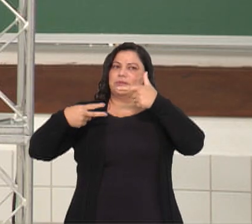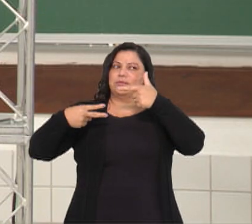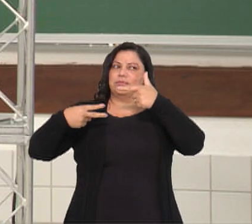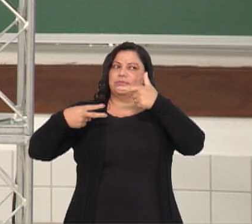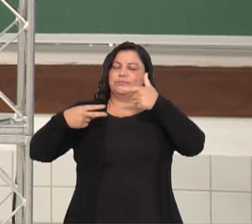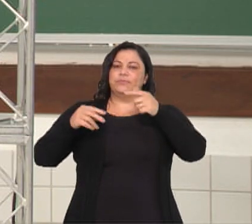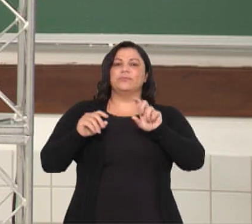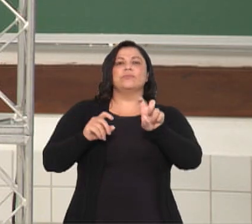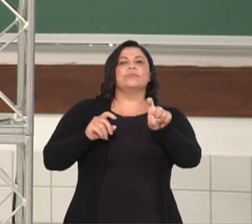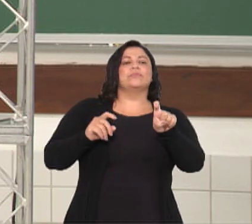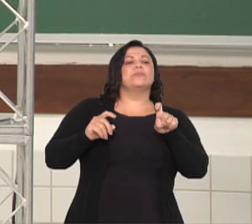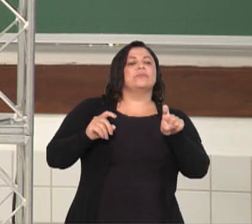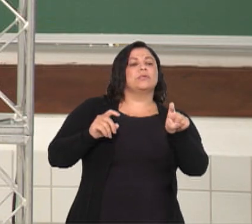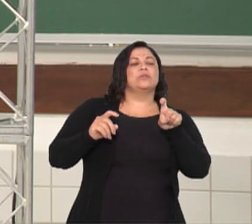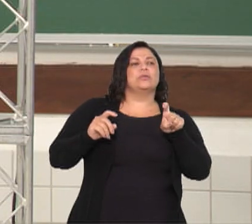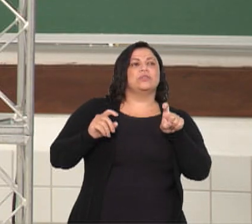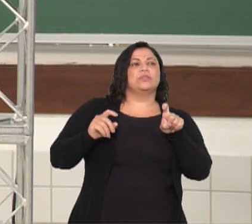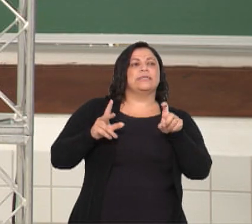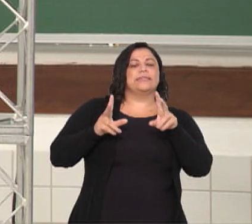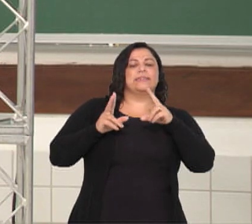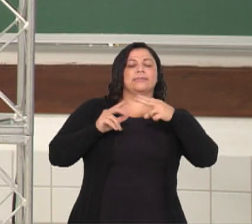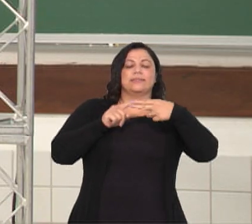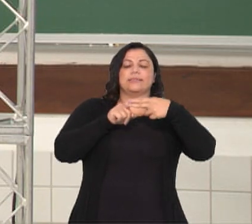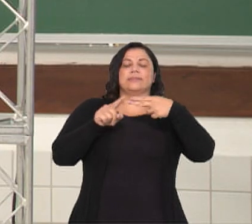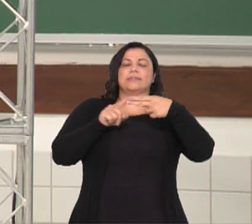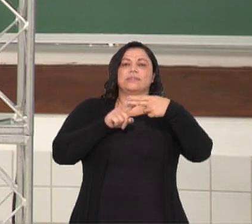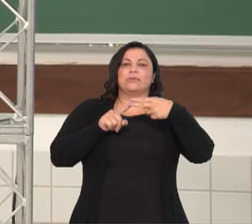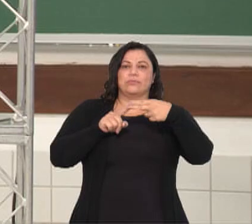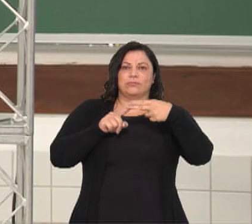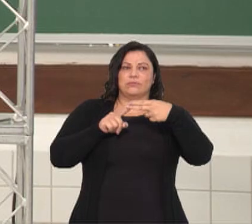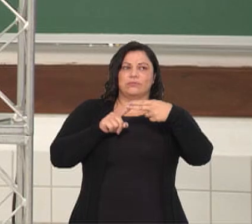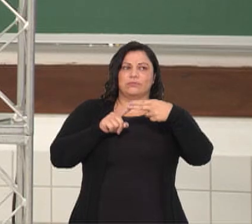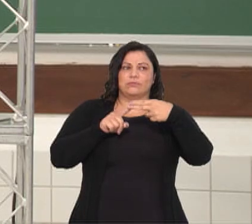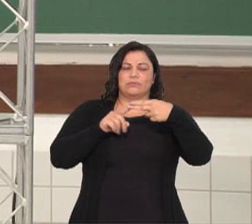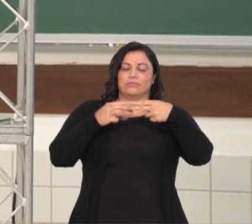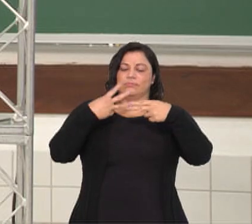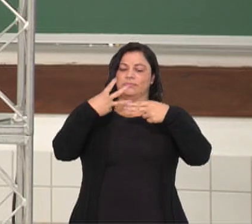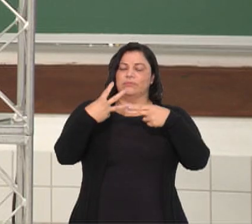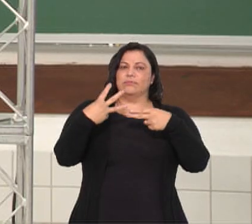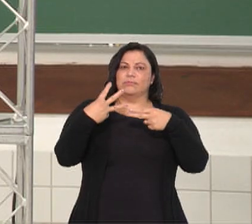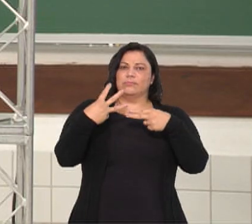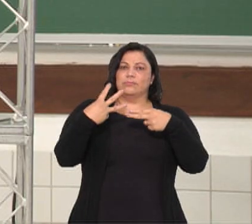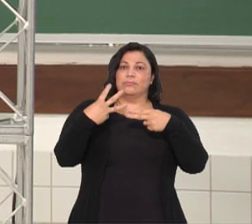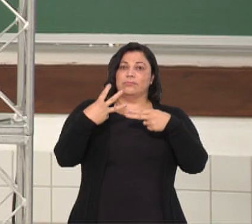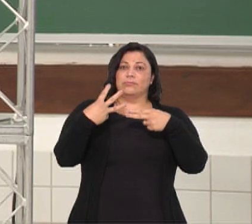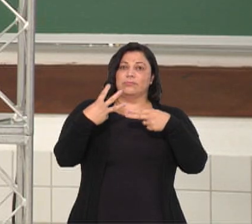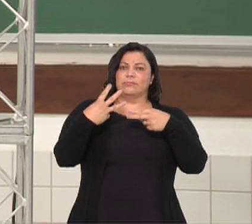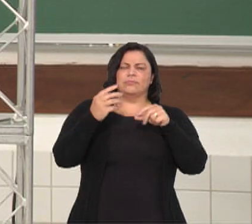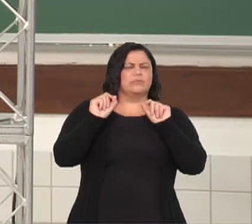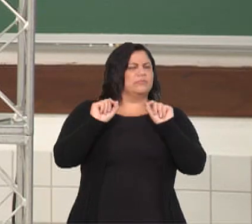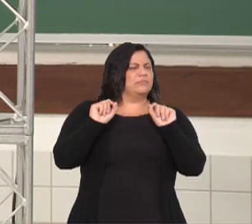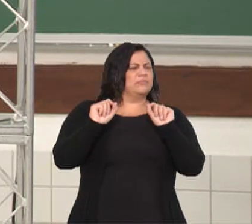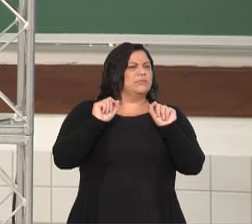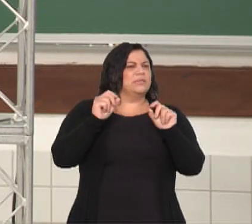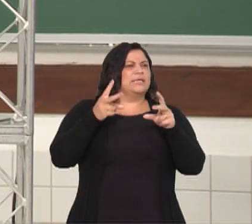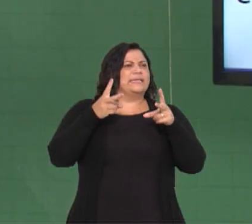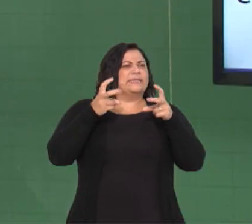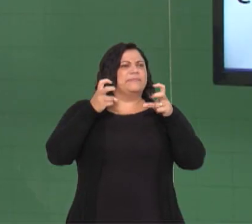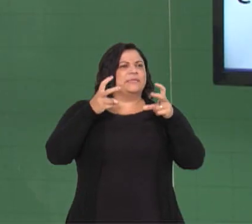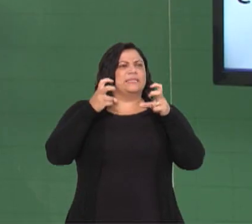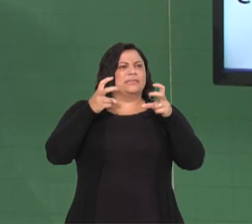X igual, esse 3 a gente pode pôr para fora, 3, mas perceba que aqui